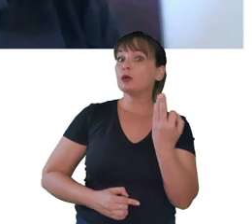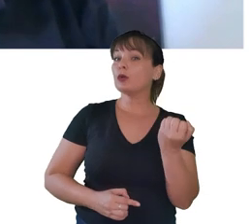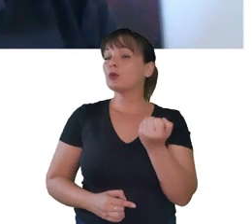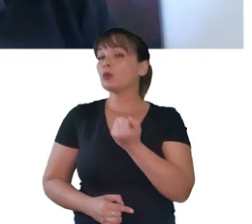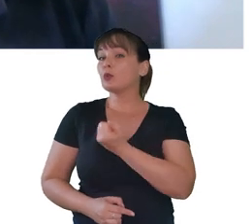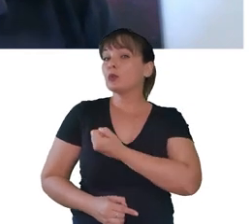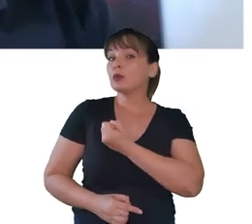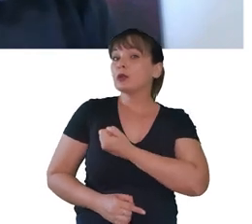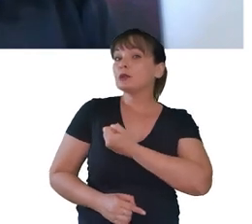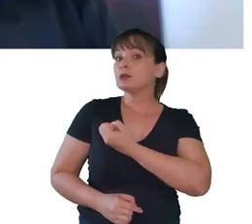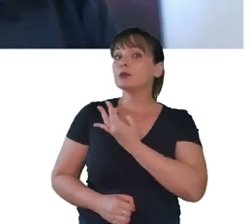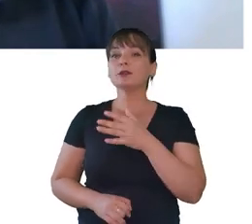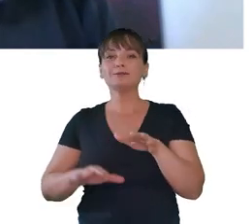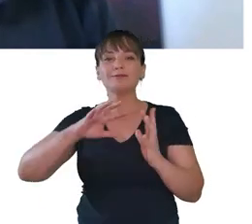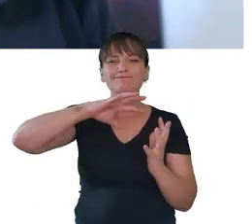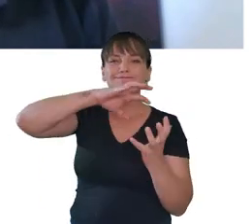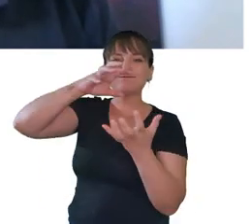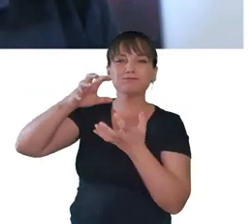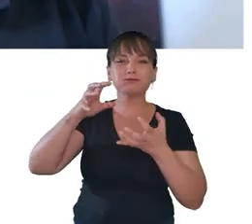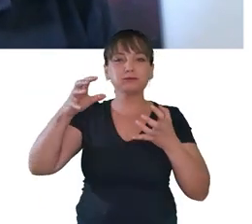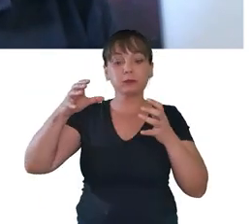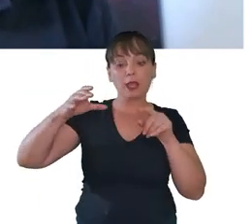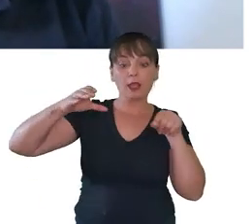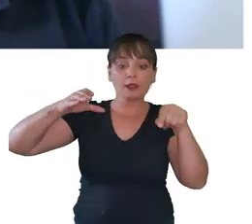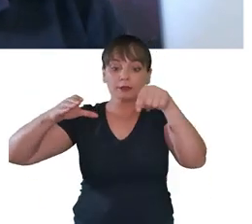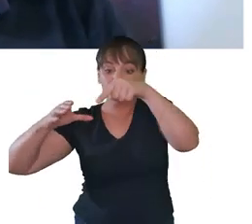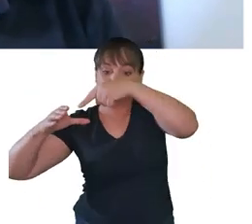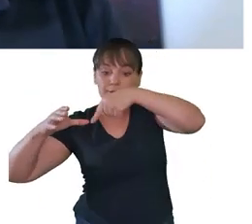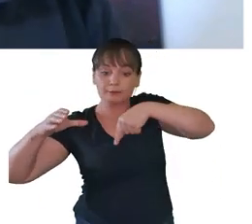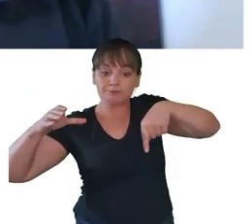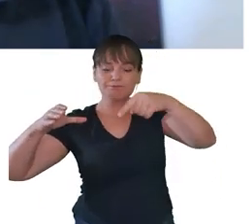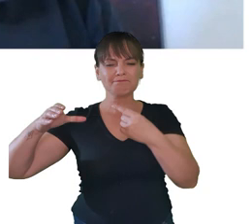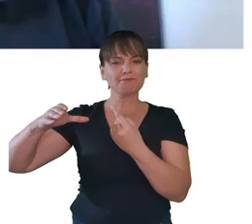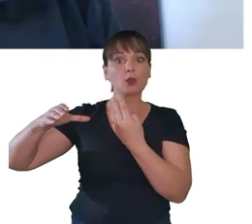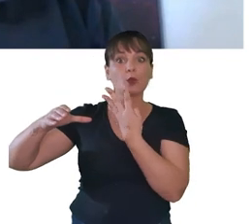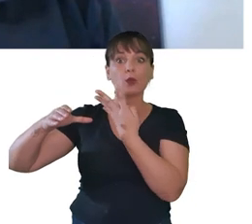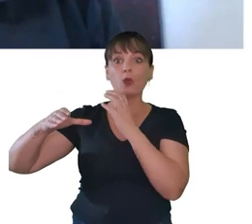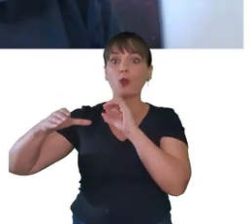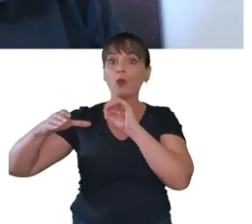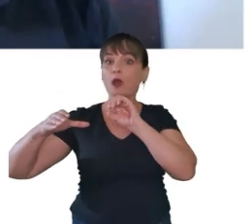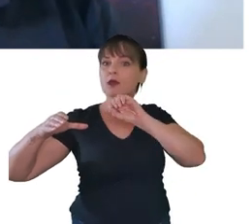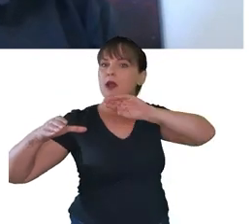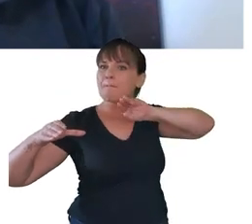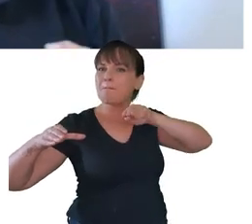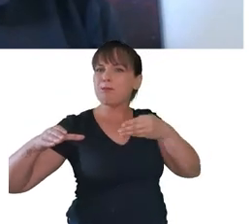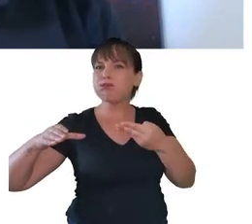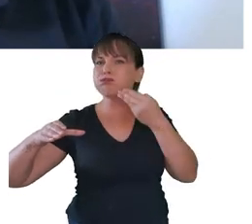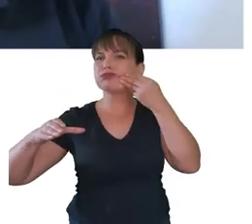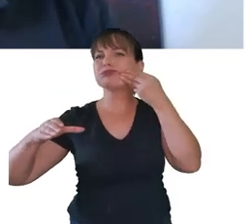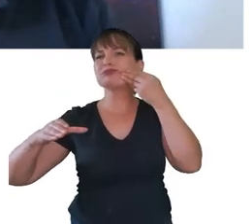de estimativa é que nosso universo tenha pelo menos um diâmetro de mais de